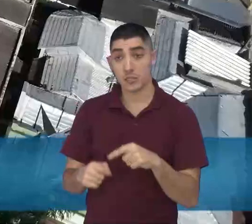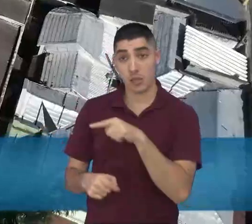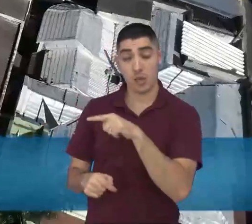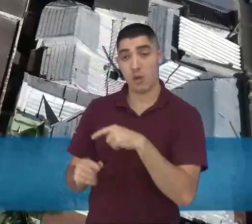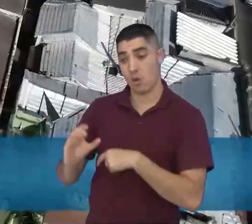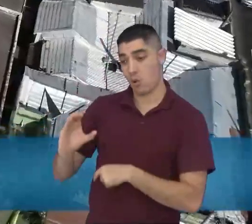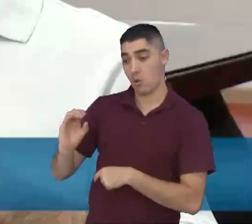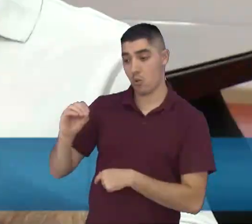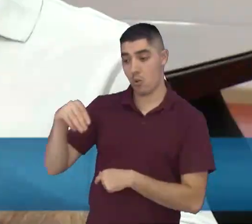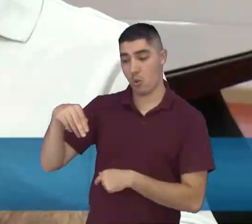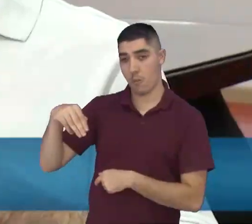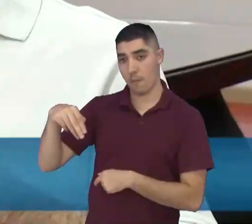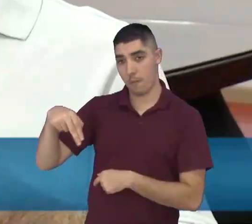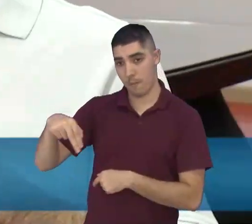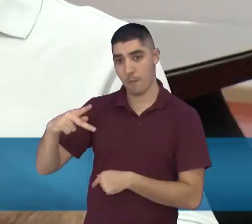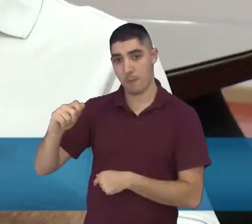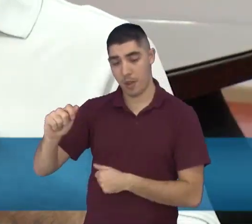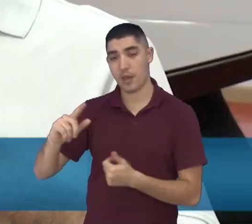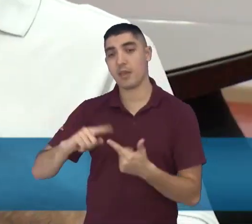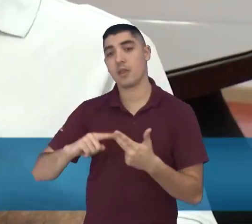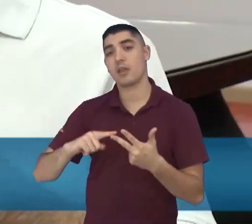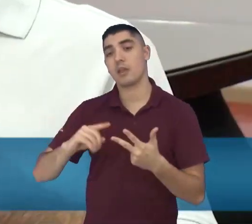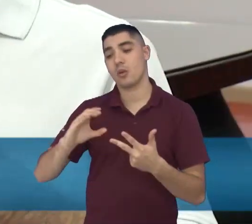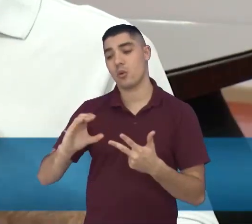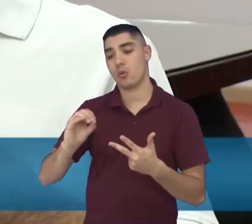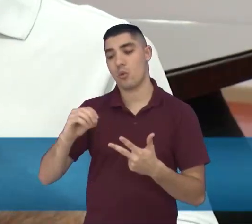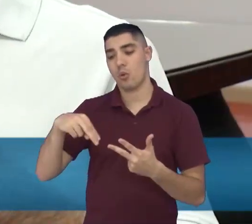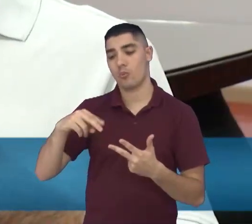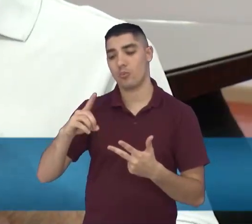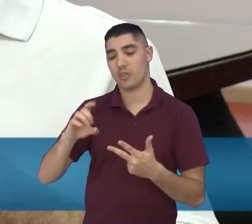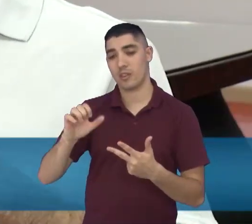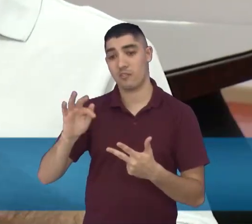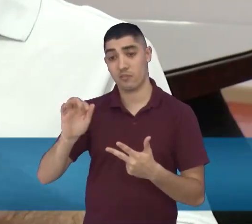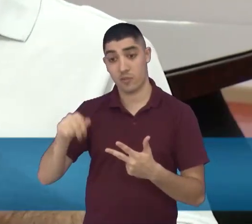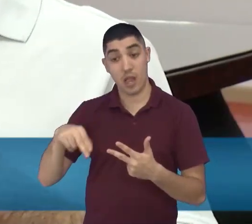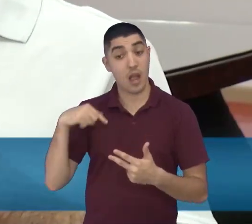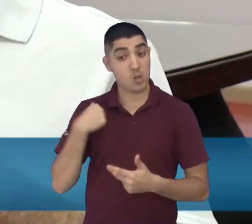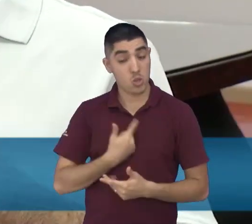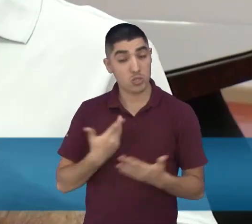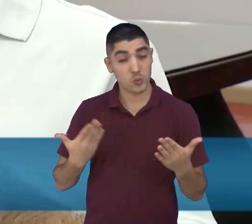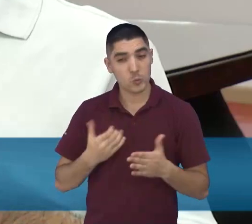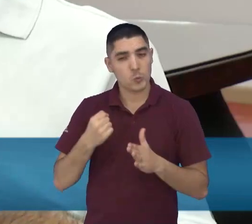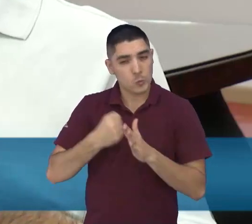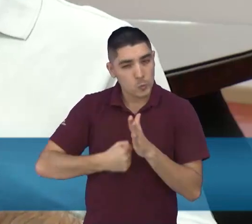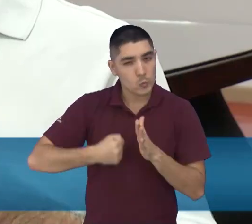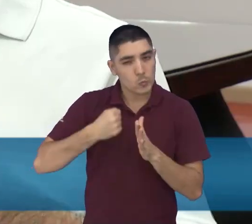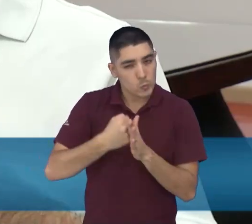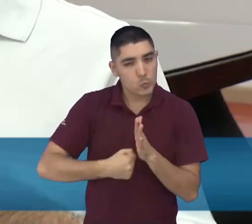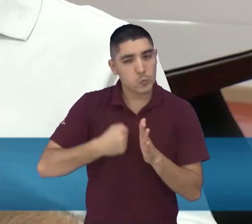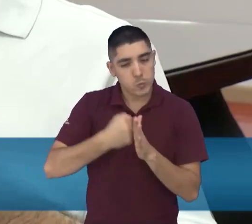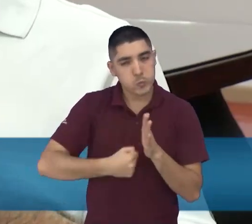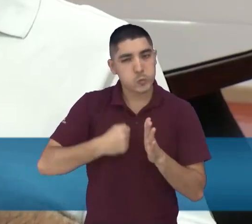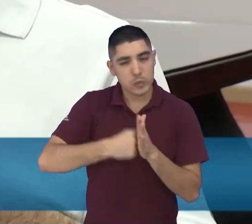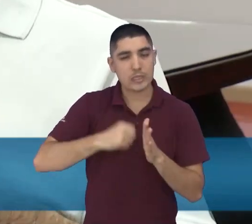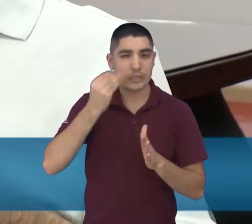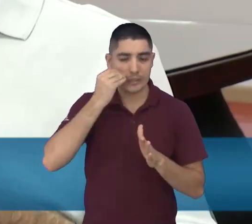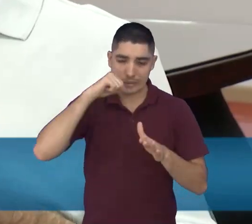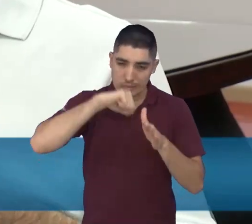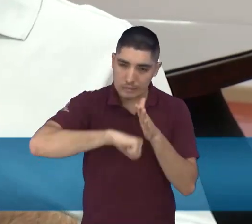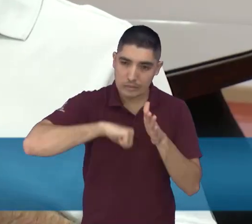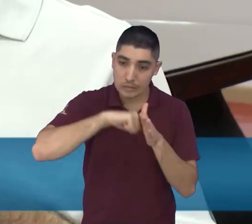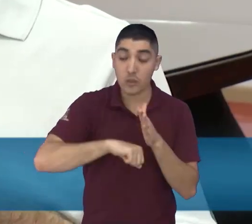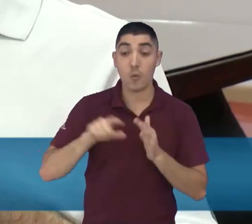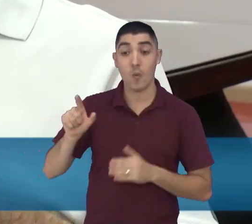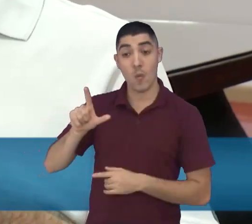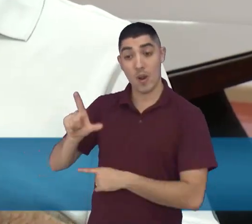do CONDEFAT. Agora, estamos lutando, se não me falha a memória, se não ocorreu, que o IFAM